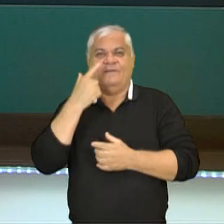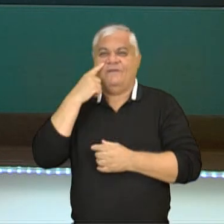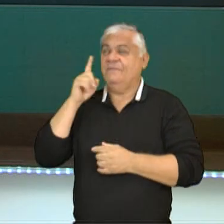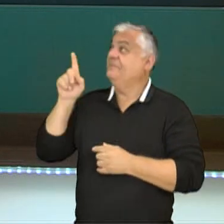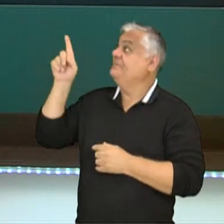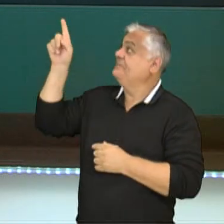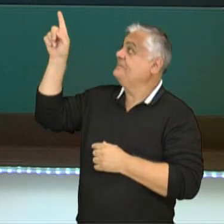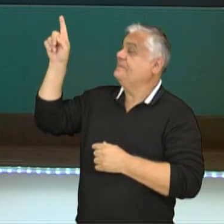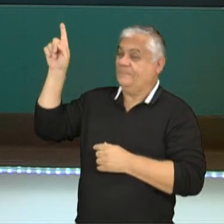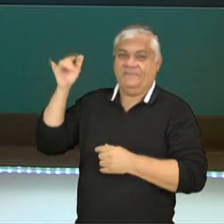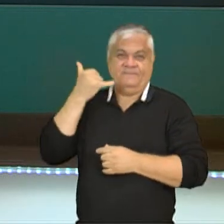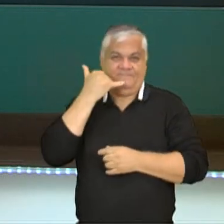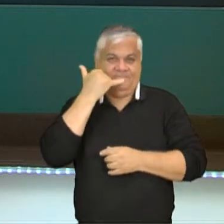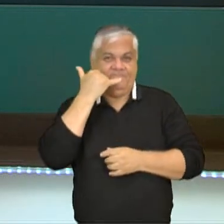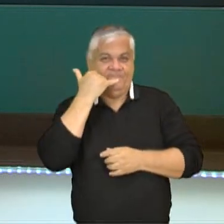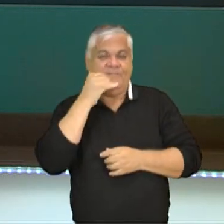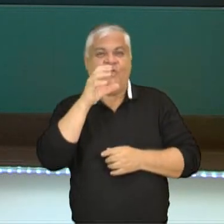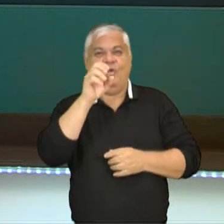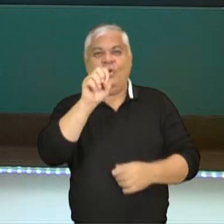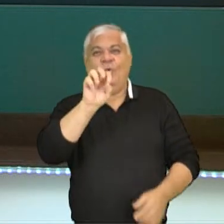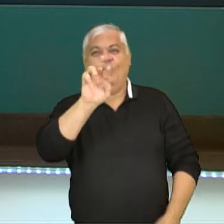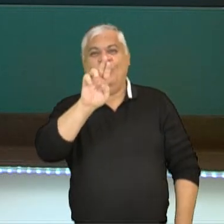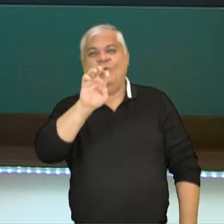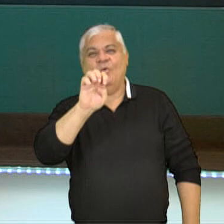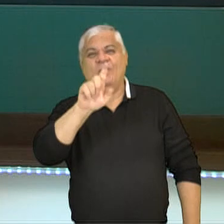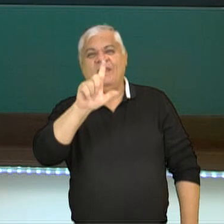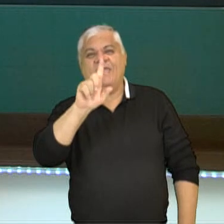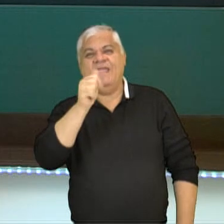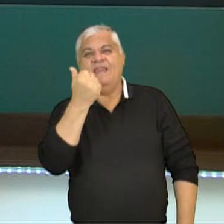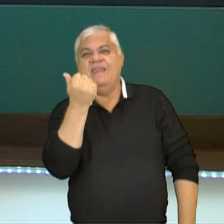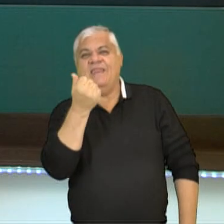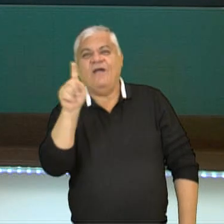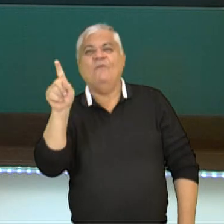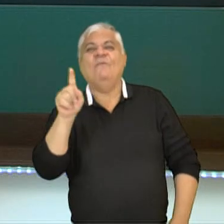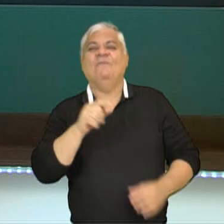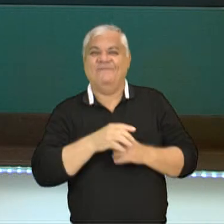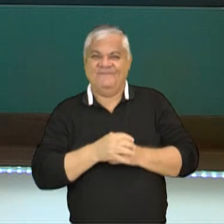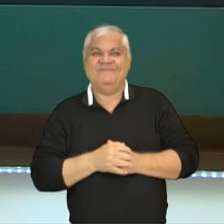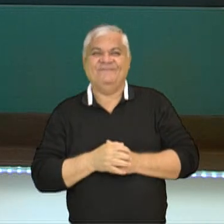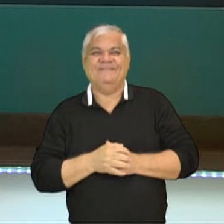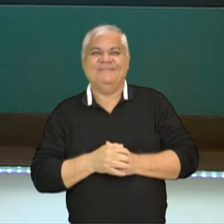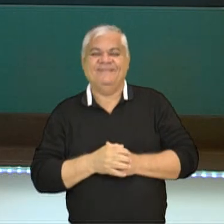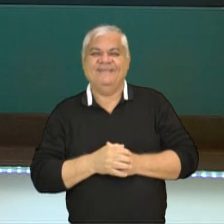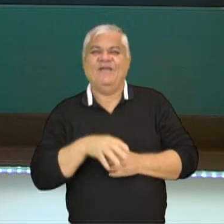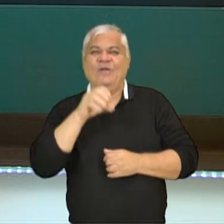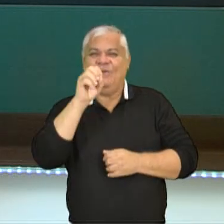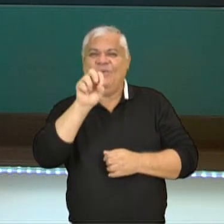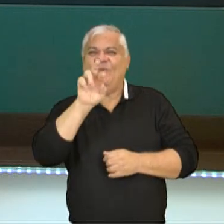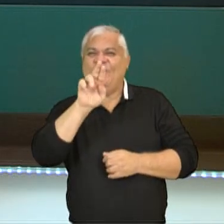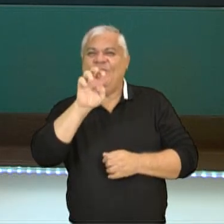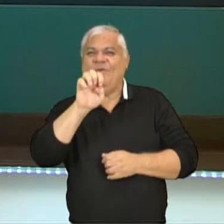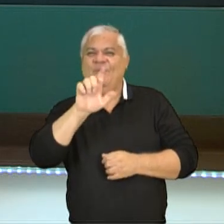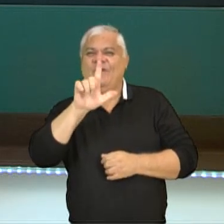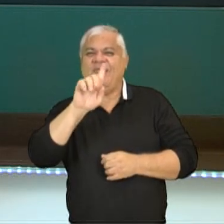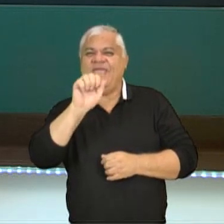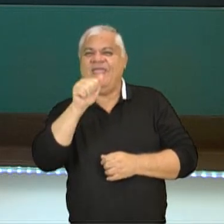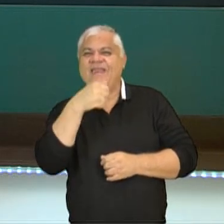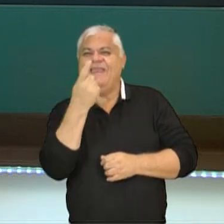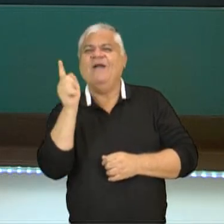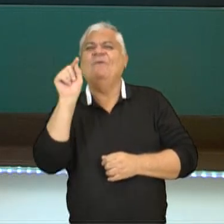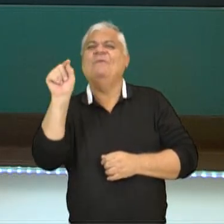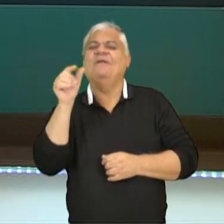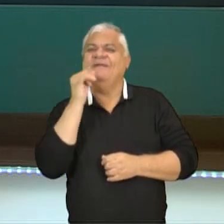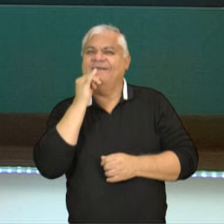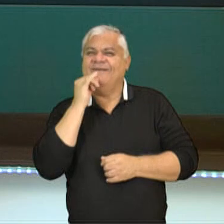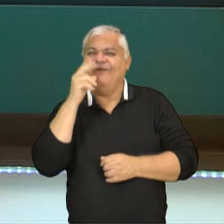nós temos aqui o telefone, esse orelhão que era muito utilizado, né? Temos aqui a foto dele para que vocês conheçam, né, caso nunca